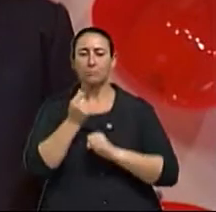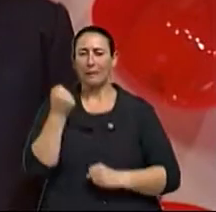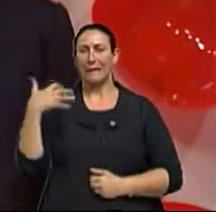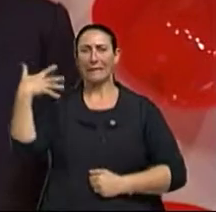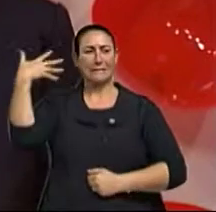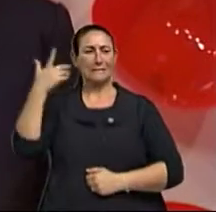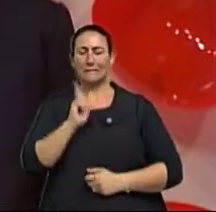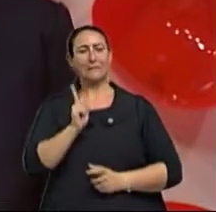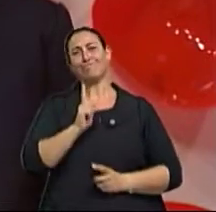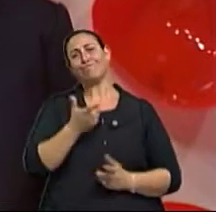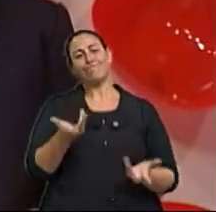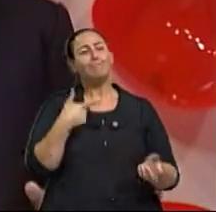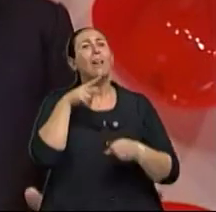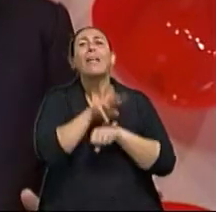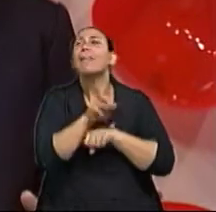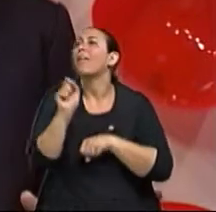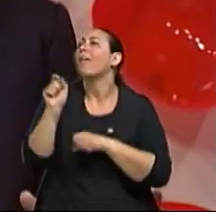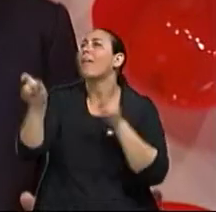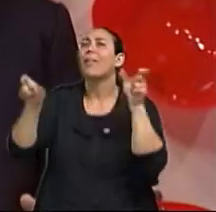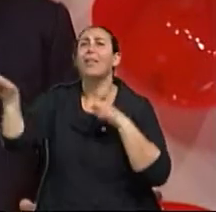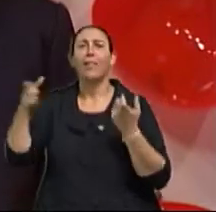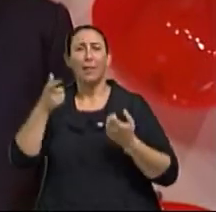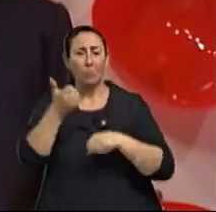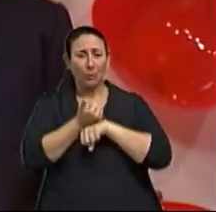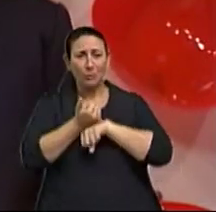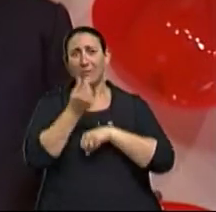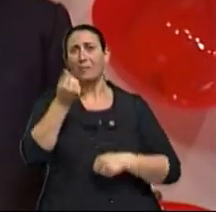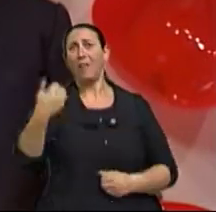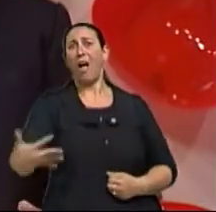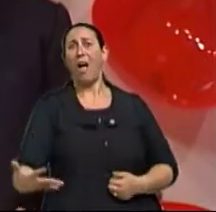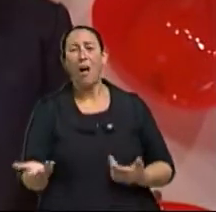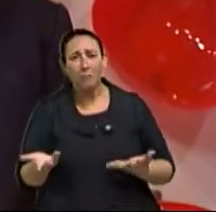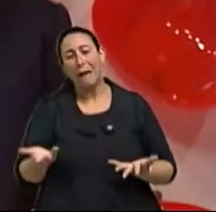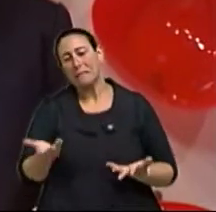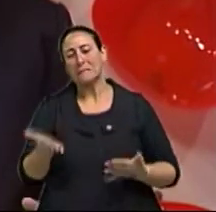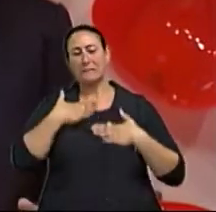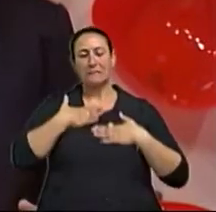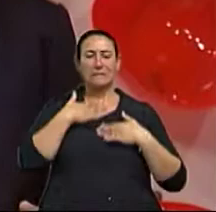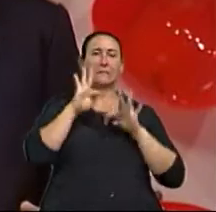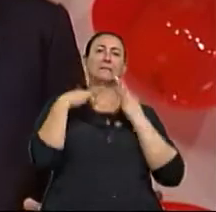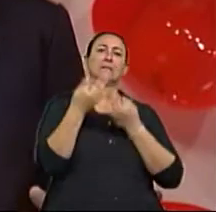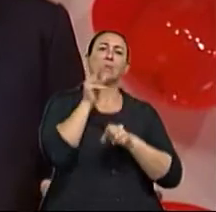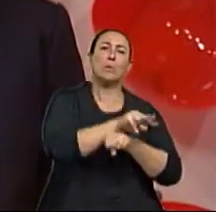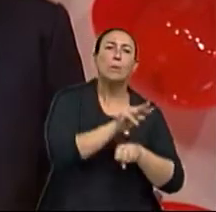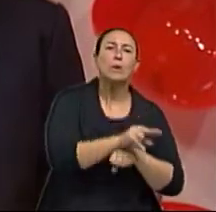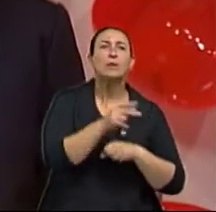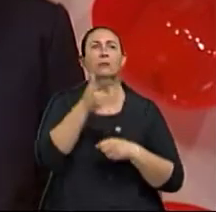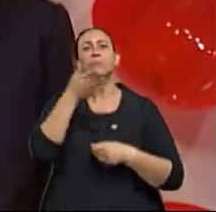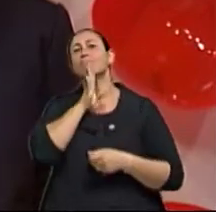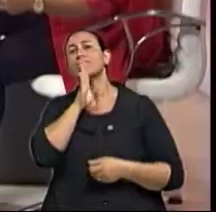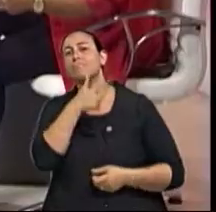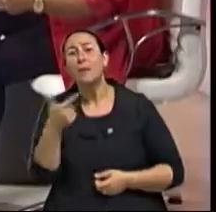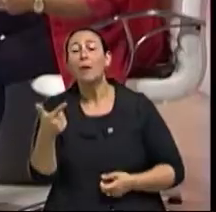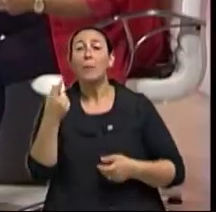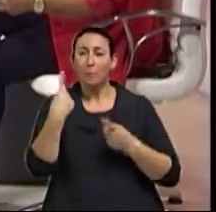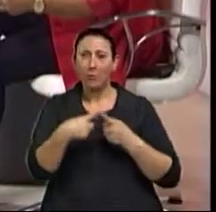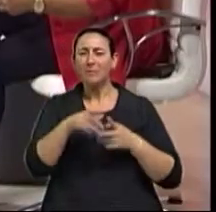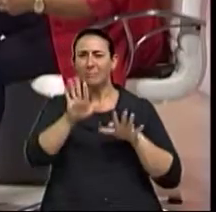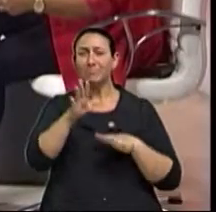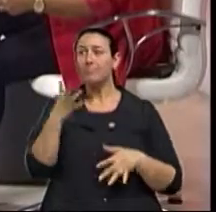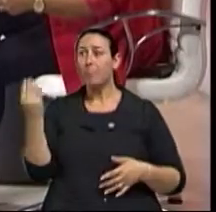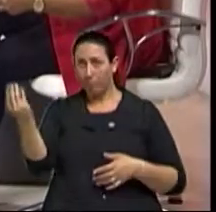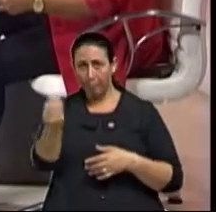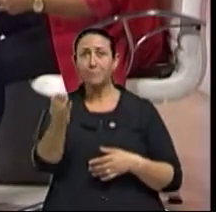Então, nós temos que flexibilizar, né, e regulamentar, porém, de forma flexível, o trabalho do cuidador. Porque os cuidadores